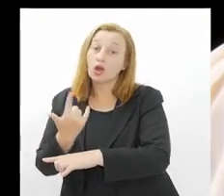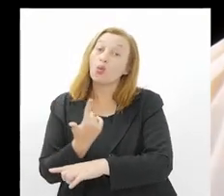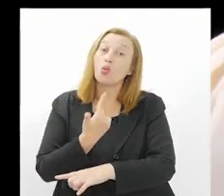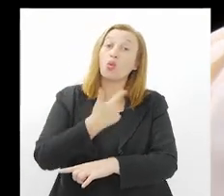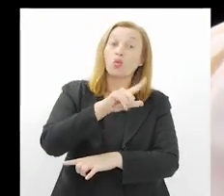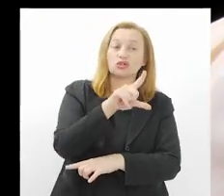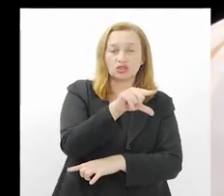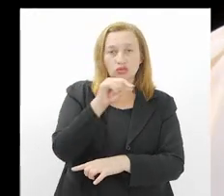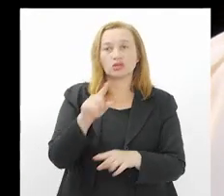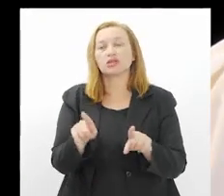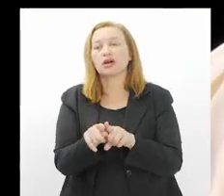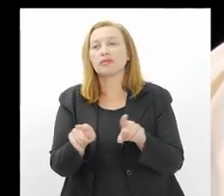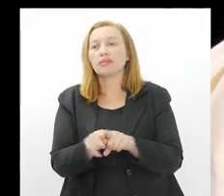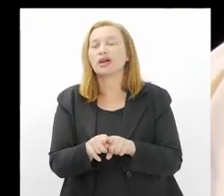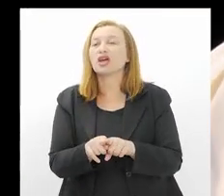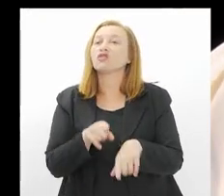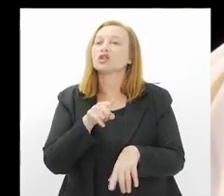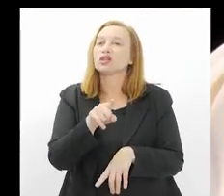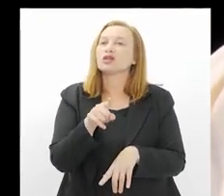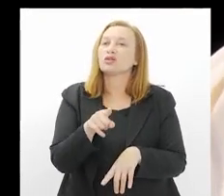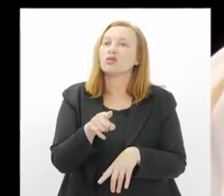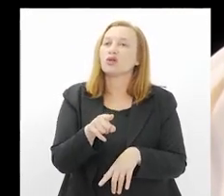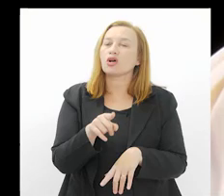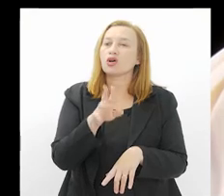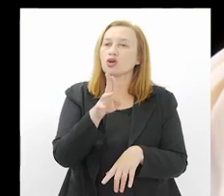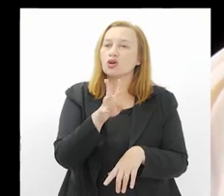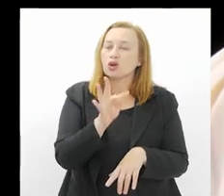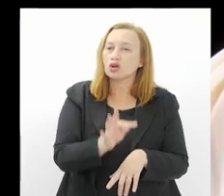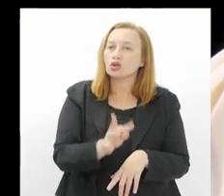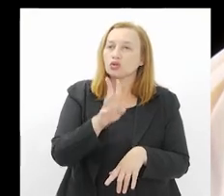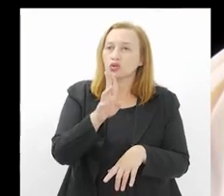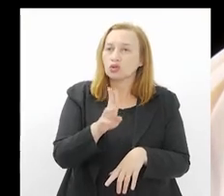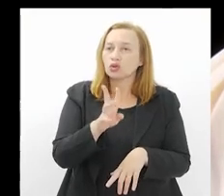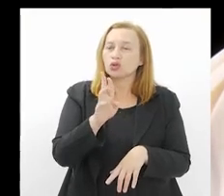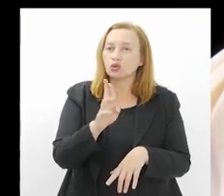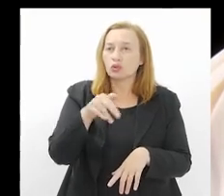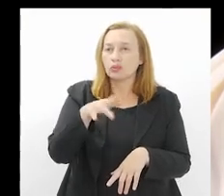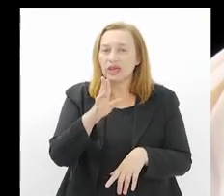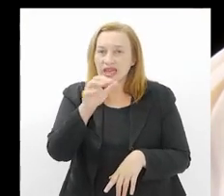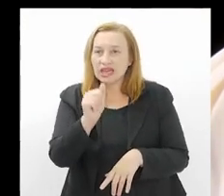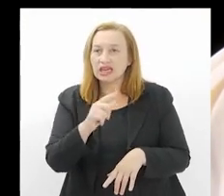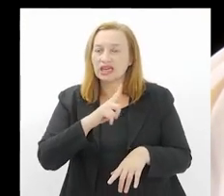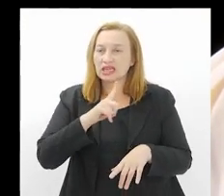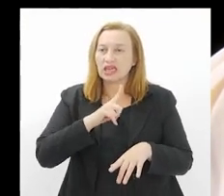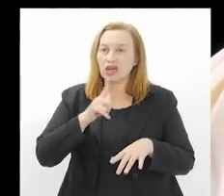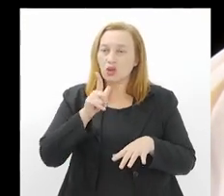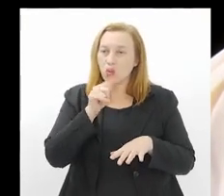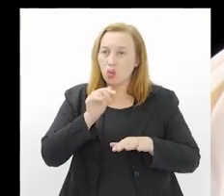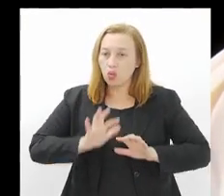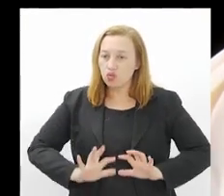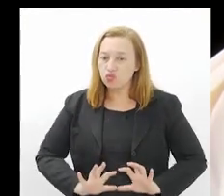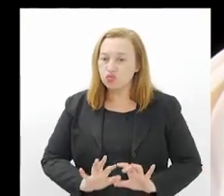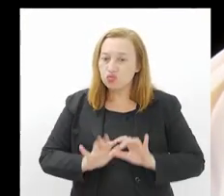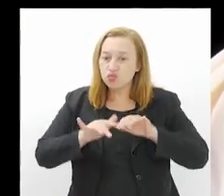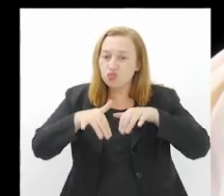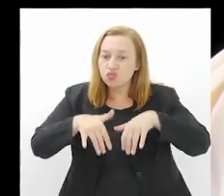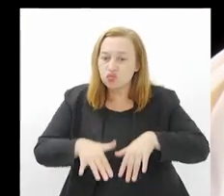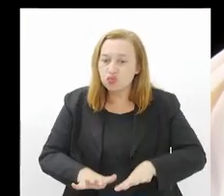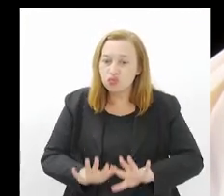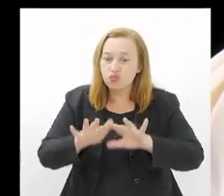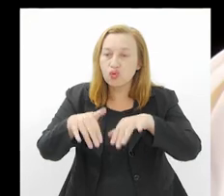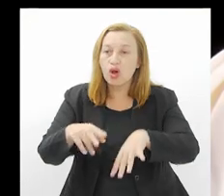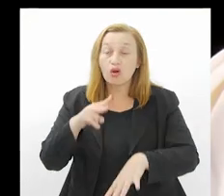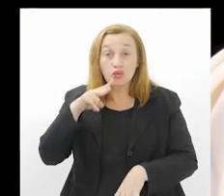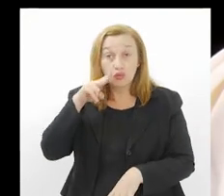gerar energia elétrica. Uma outra opção é também você colocar turbinas em alguns canais que tem uma maré forte, por exemplo,